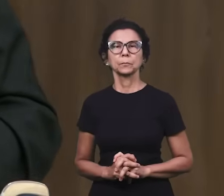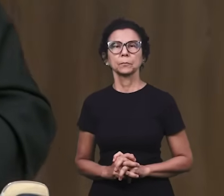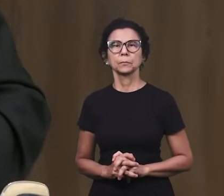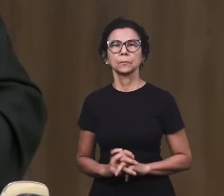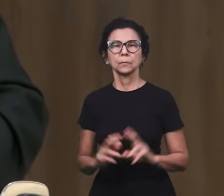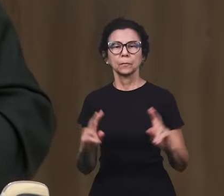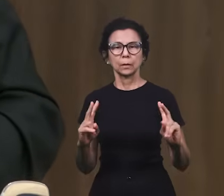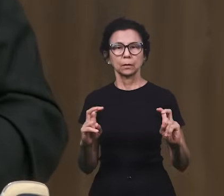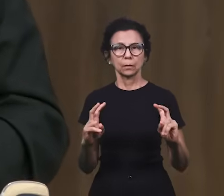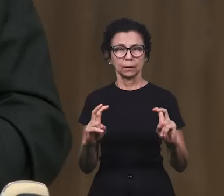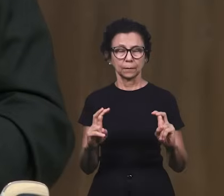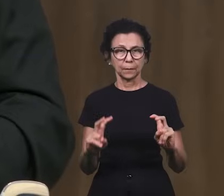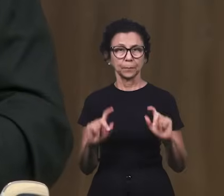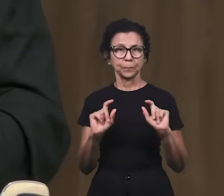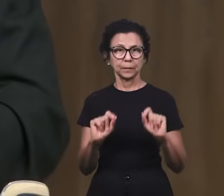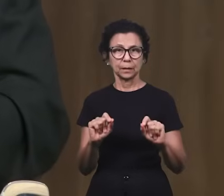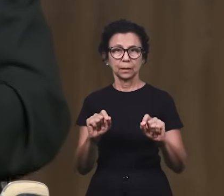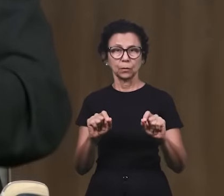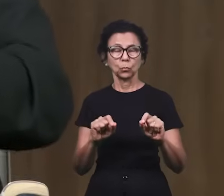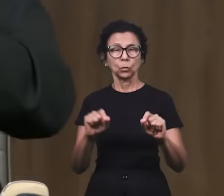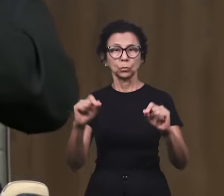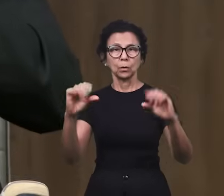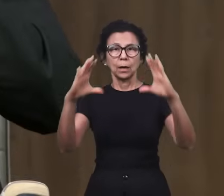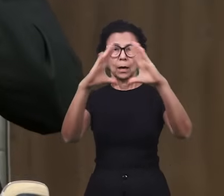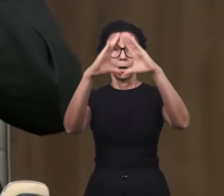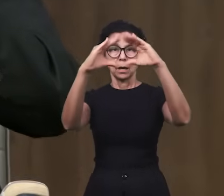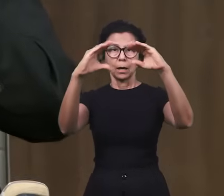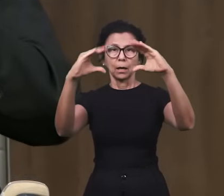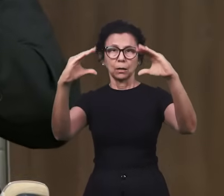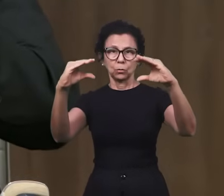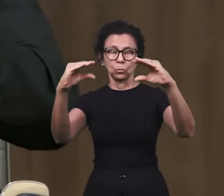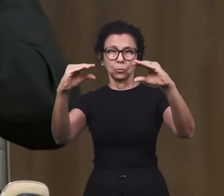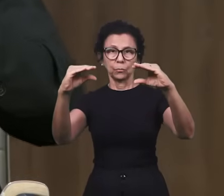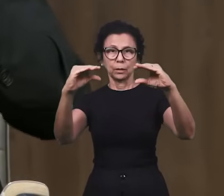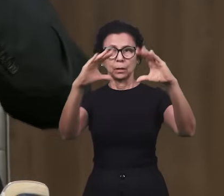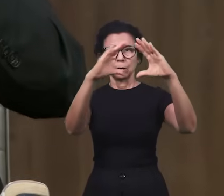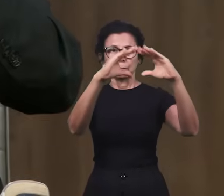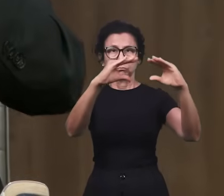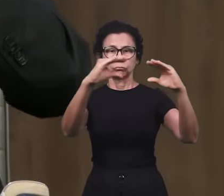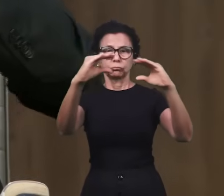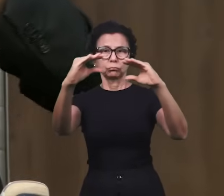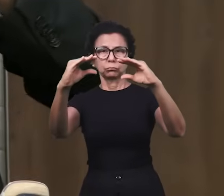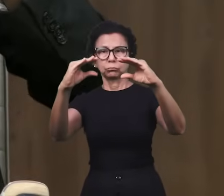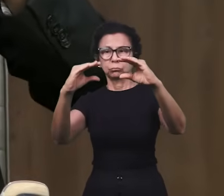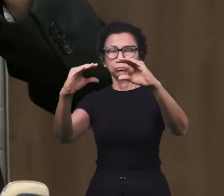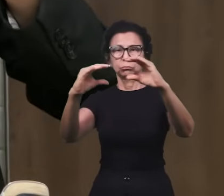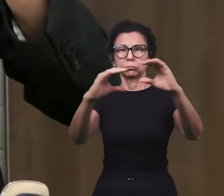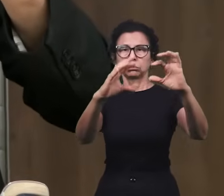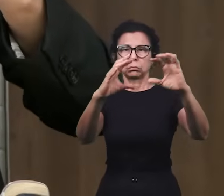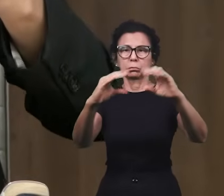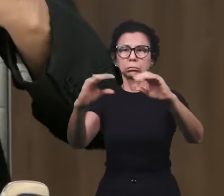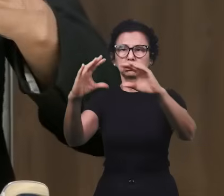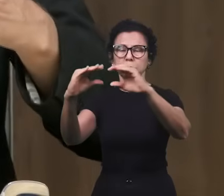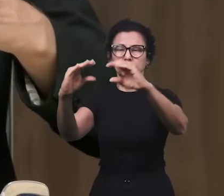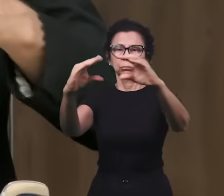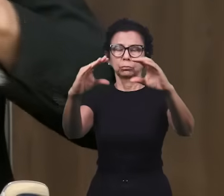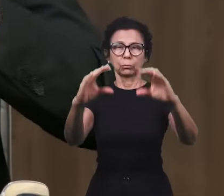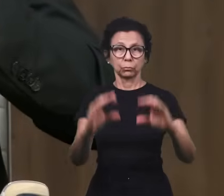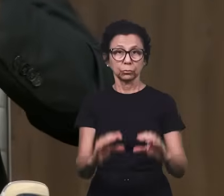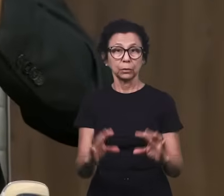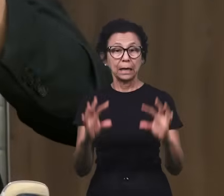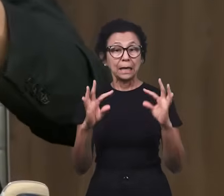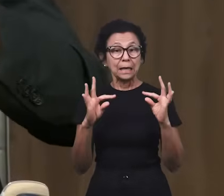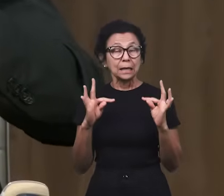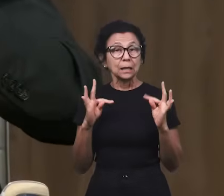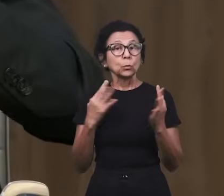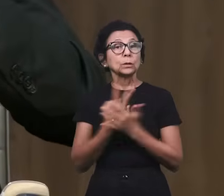hoje é justamente quando a nuvem se movia. Então, quando a nuvem começava a se mover,